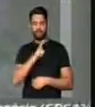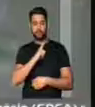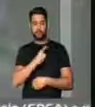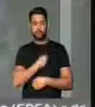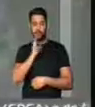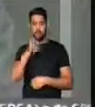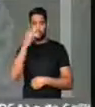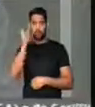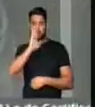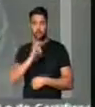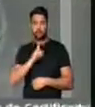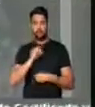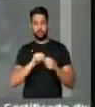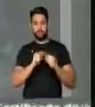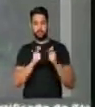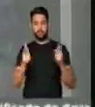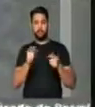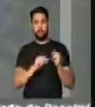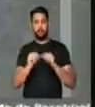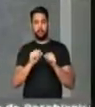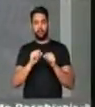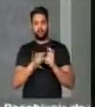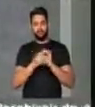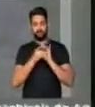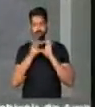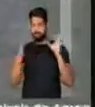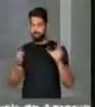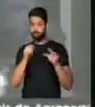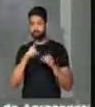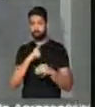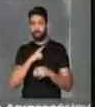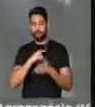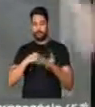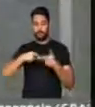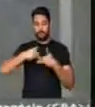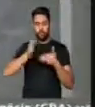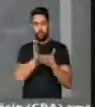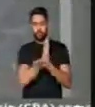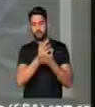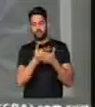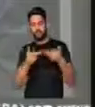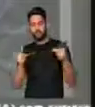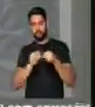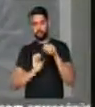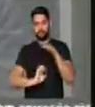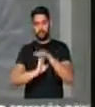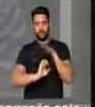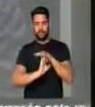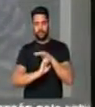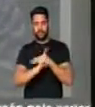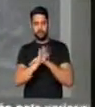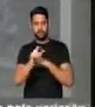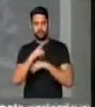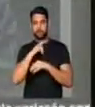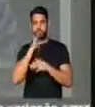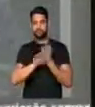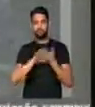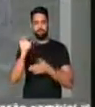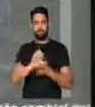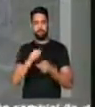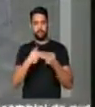deveria o Brasil ter empreendido, que é se liberar de inúmeras e tantas empresas estatais